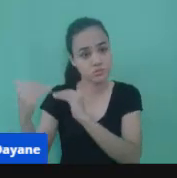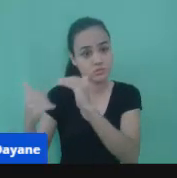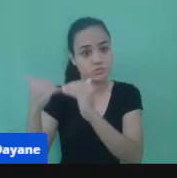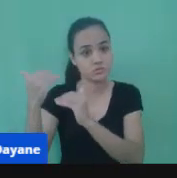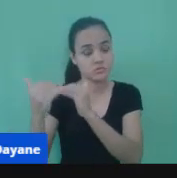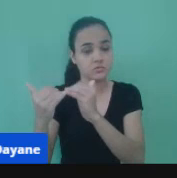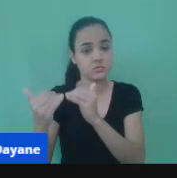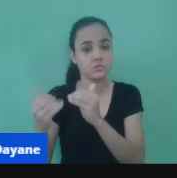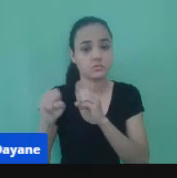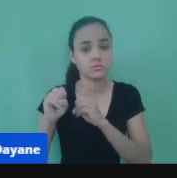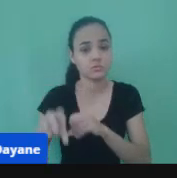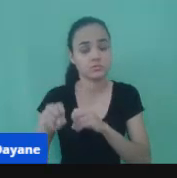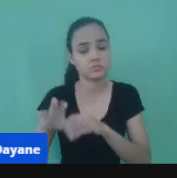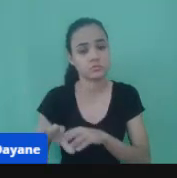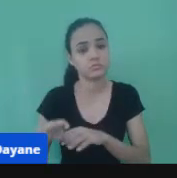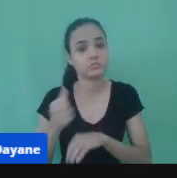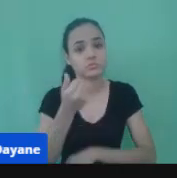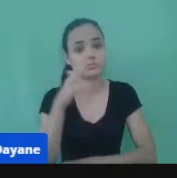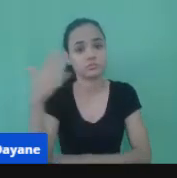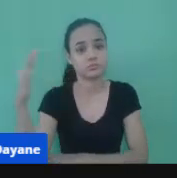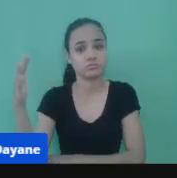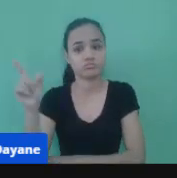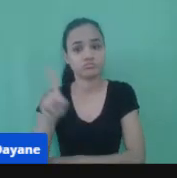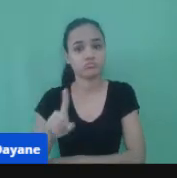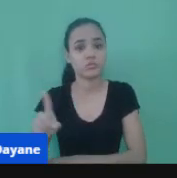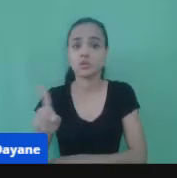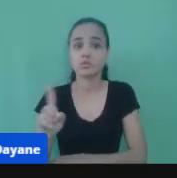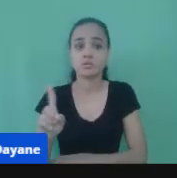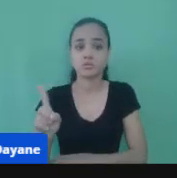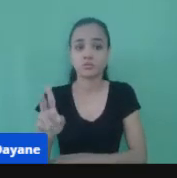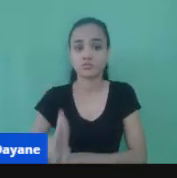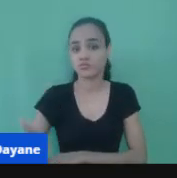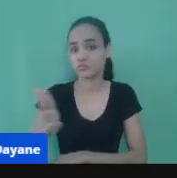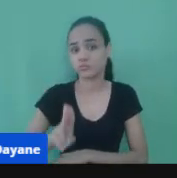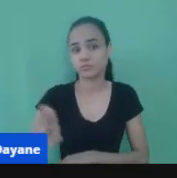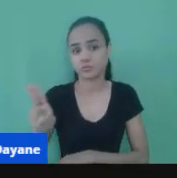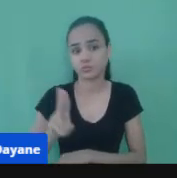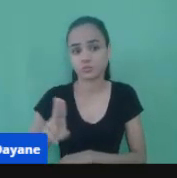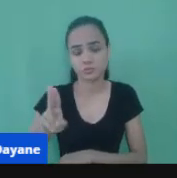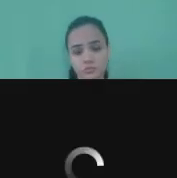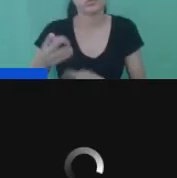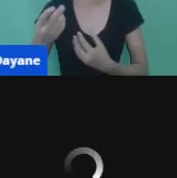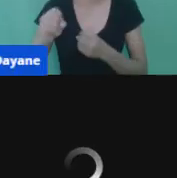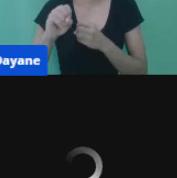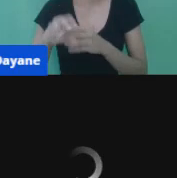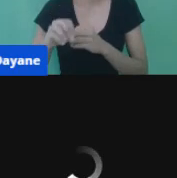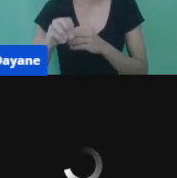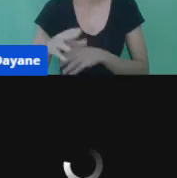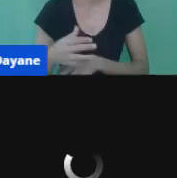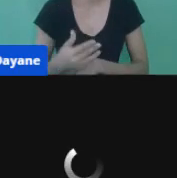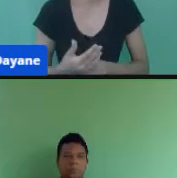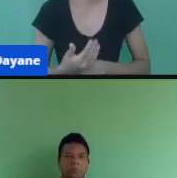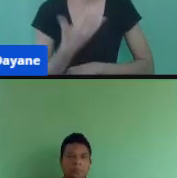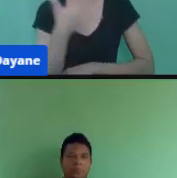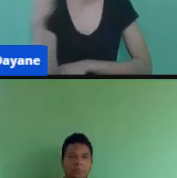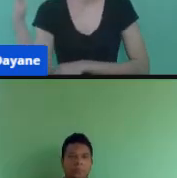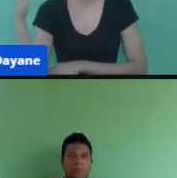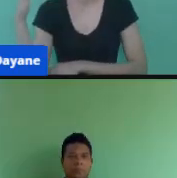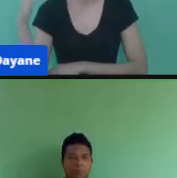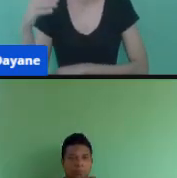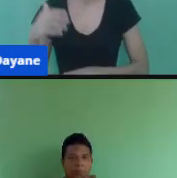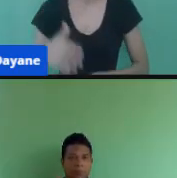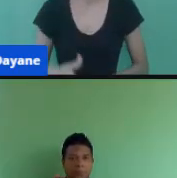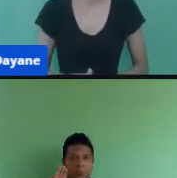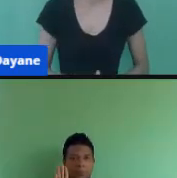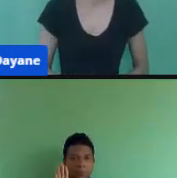né, desenvolvimento sustentável, desde que, a não ser que você coloque qual é a definição que você tem de desenvolvimento